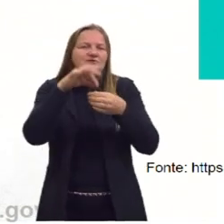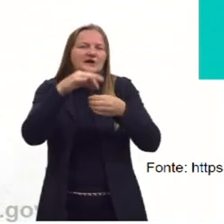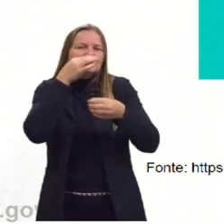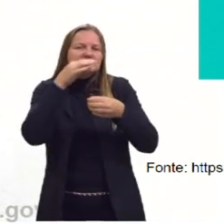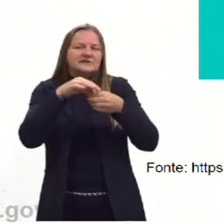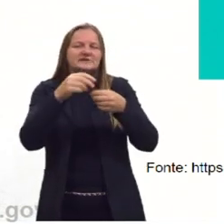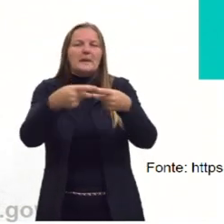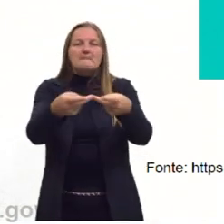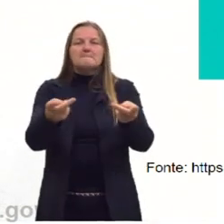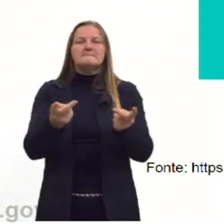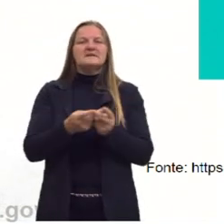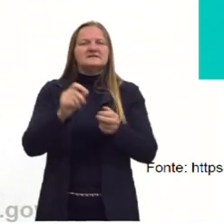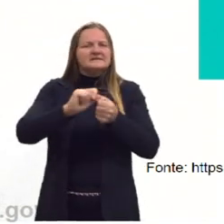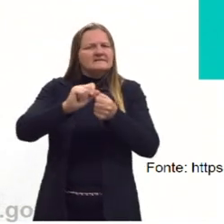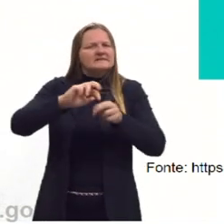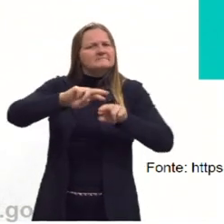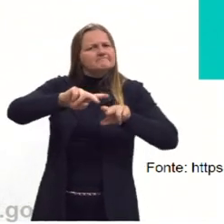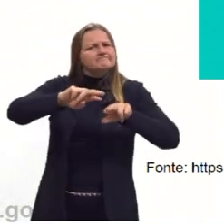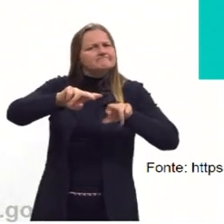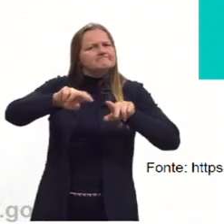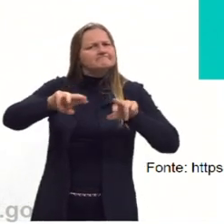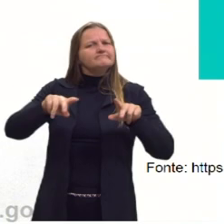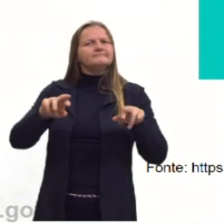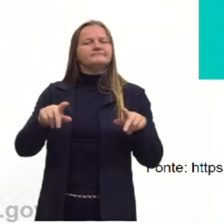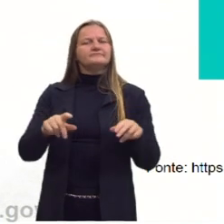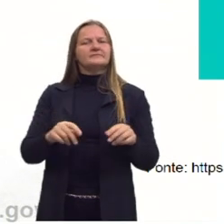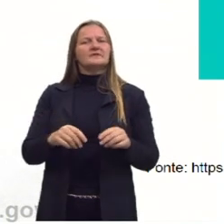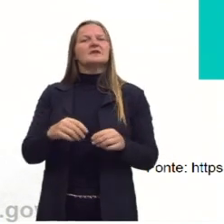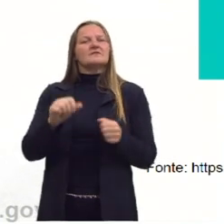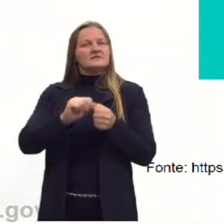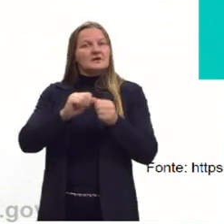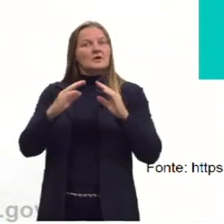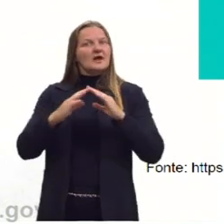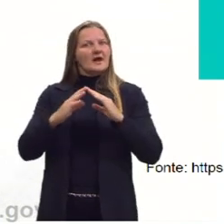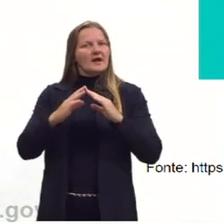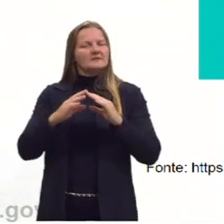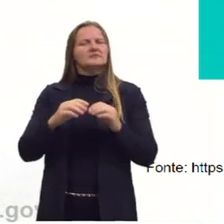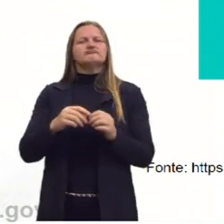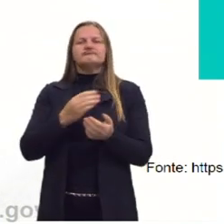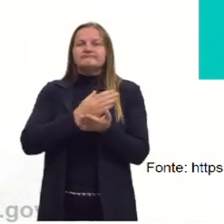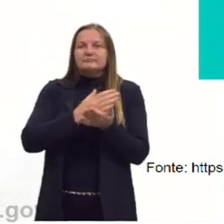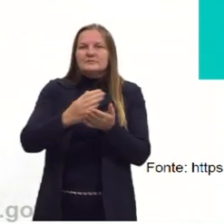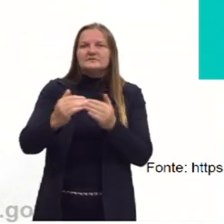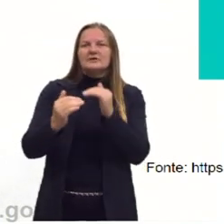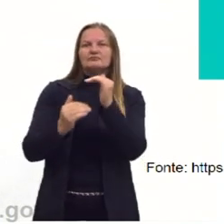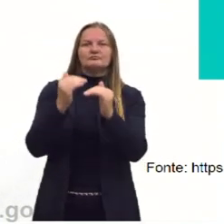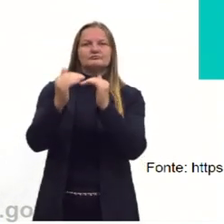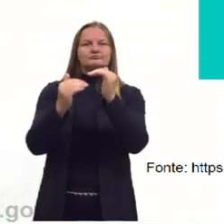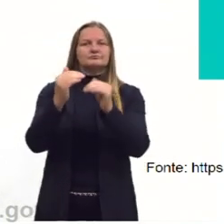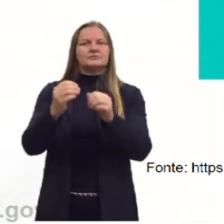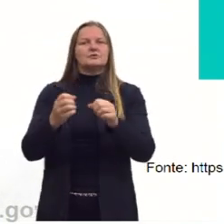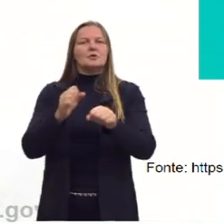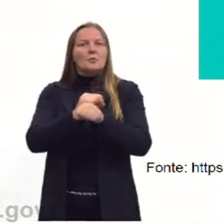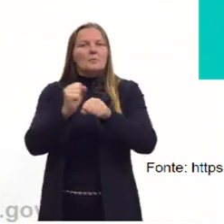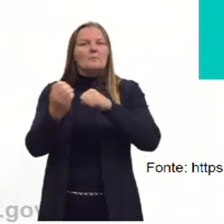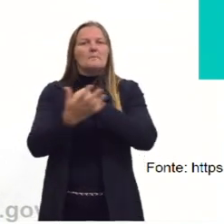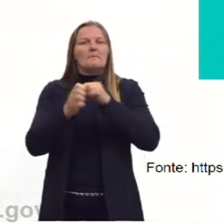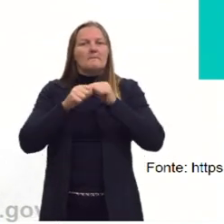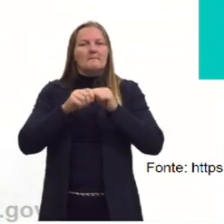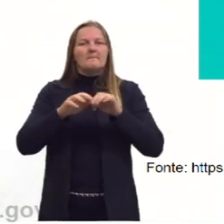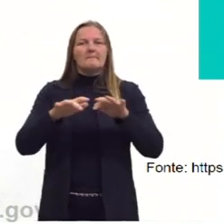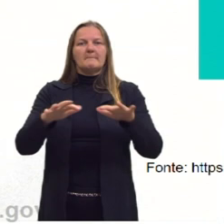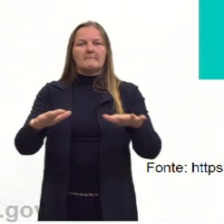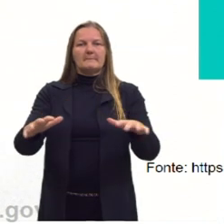pizza teve várias várias Produções aí artesanais que que começaram em função Além do fato de